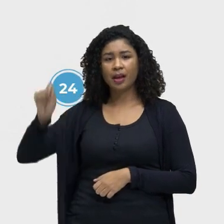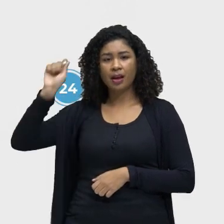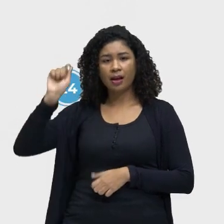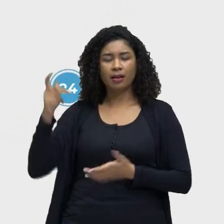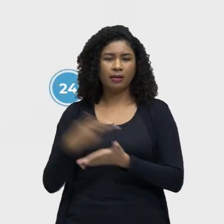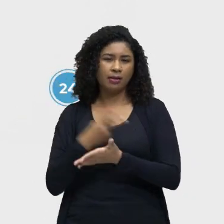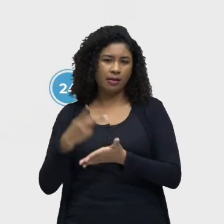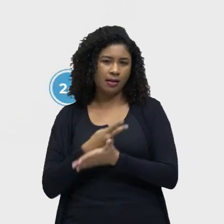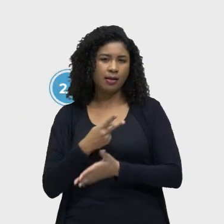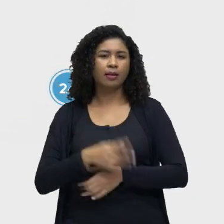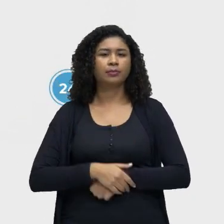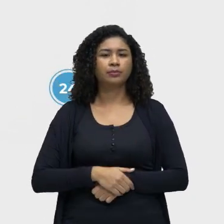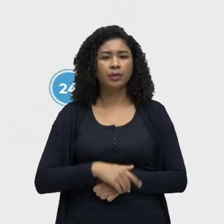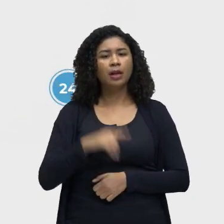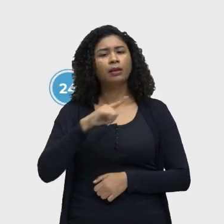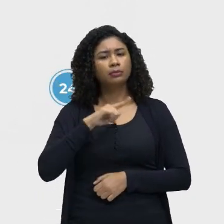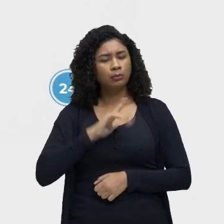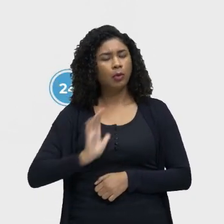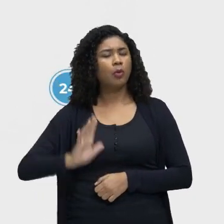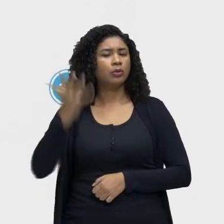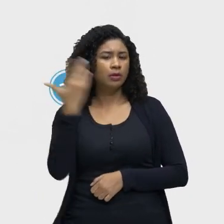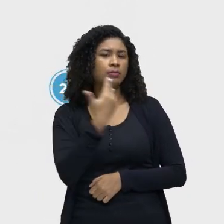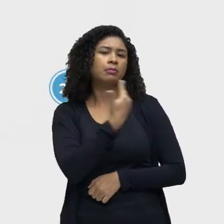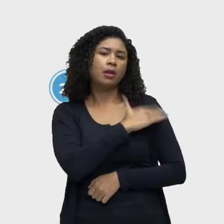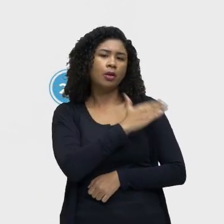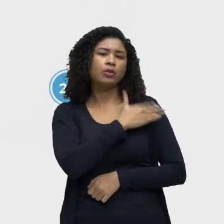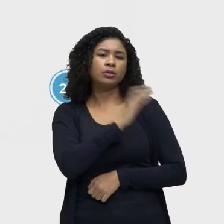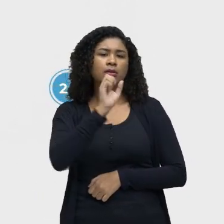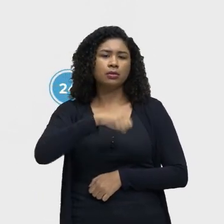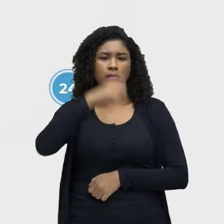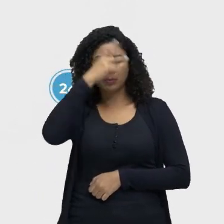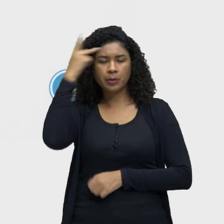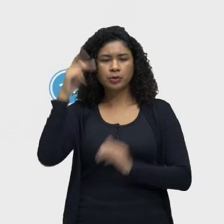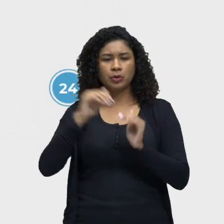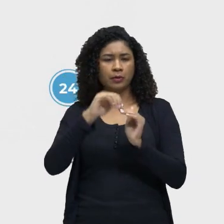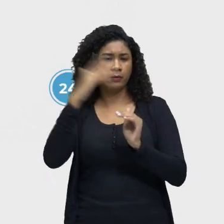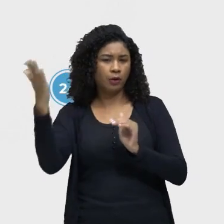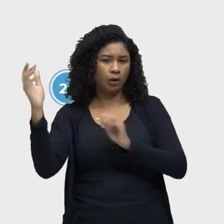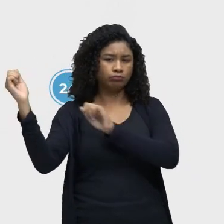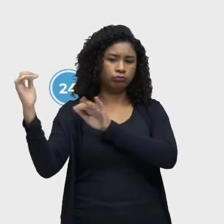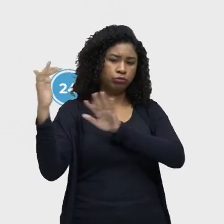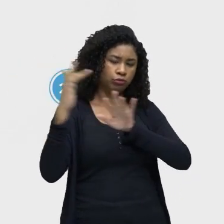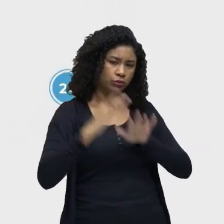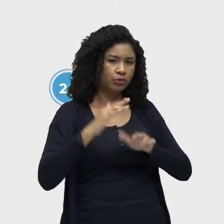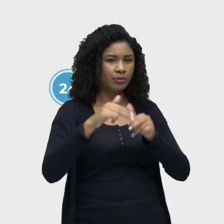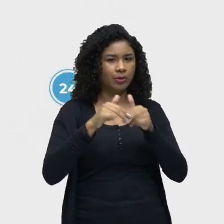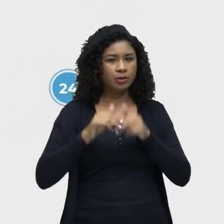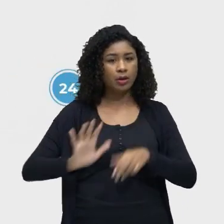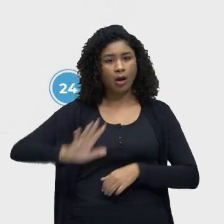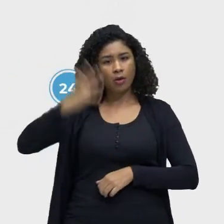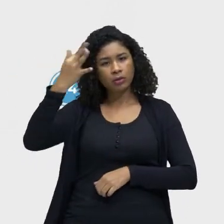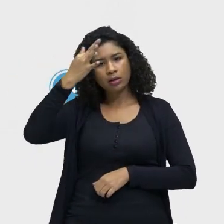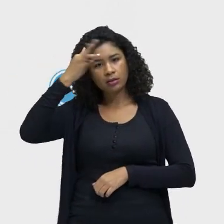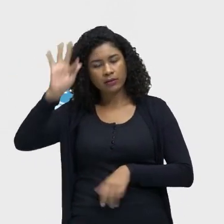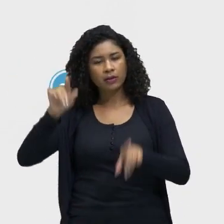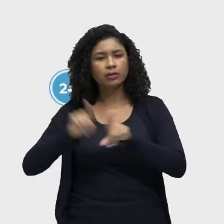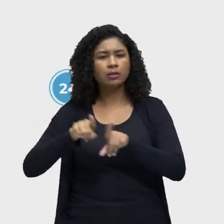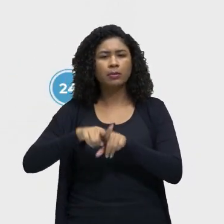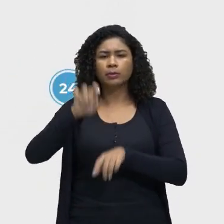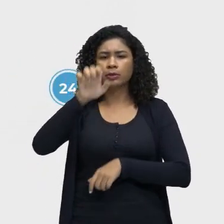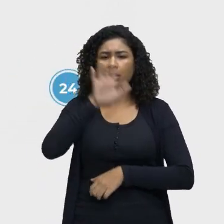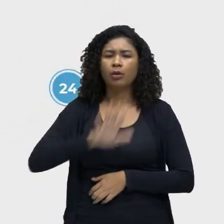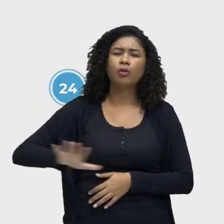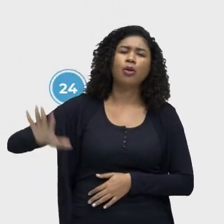porque apesar de existirem casos de xenofobia, que é a versão estrangeiro, não ocorre apenas na França, mas em toda a